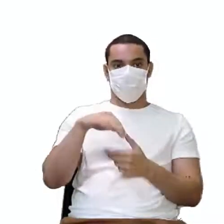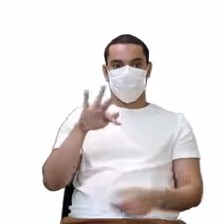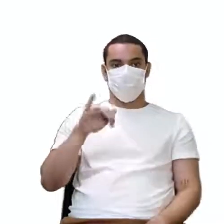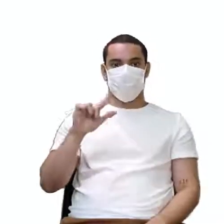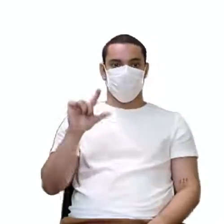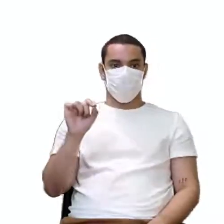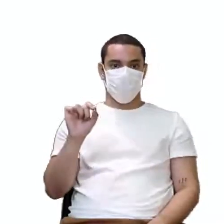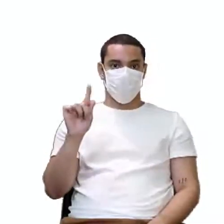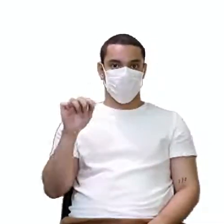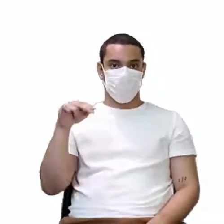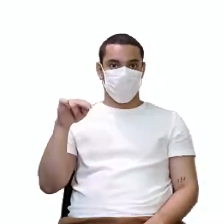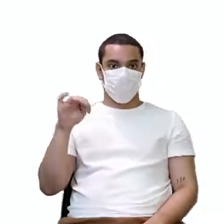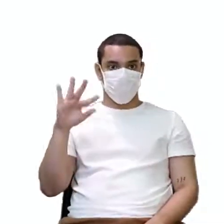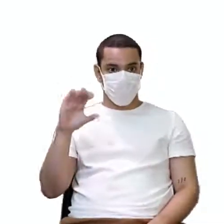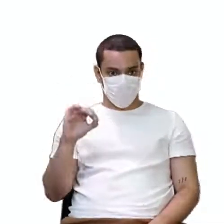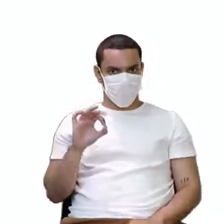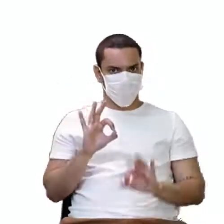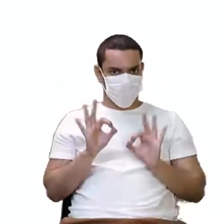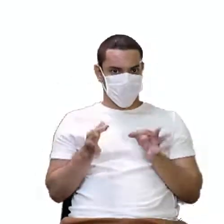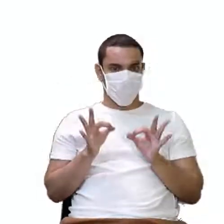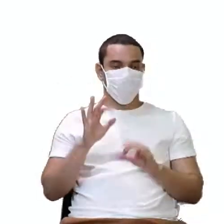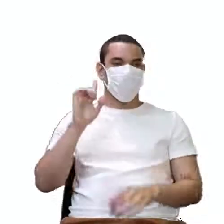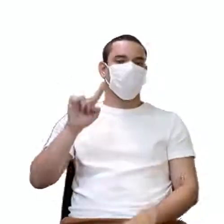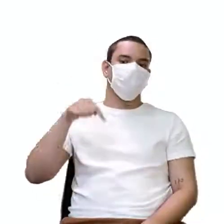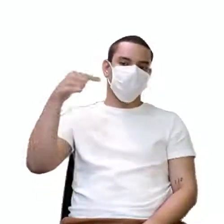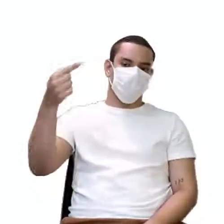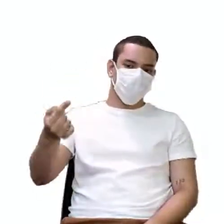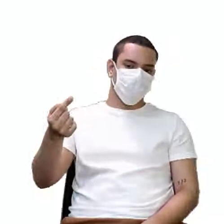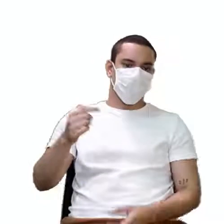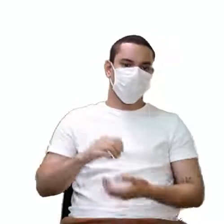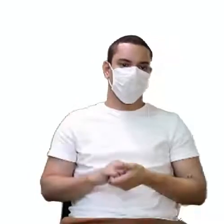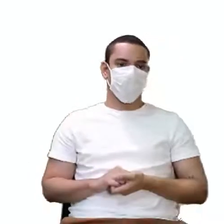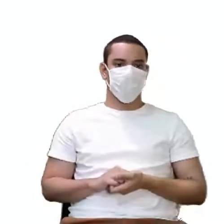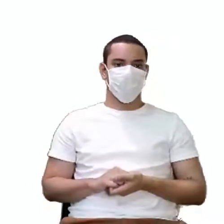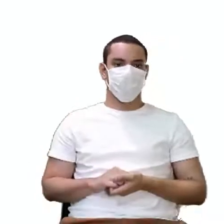bom? Vamos para o próximo.